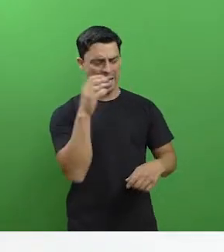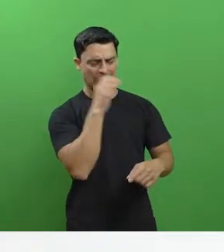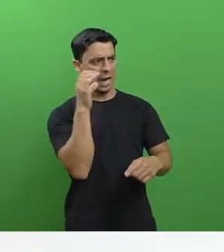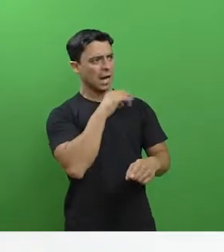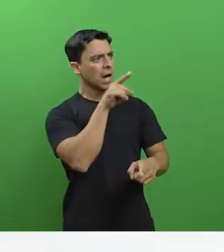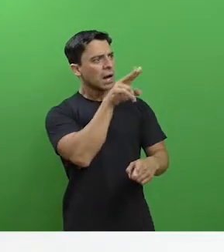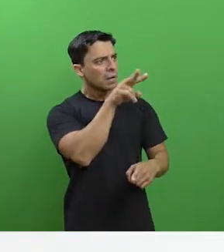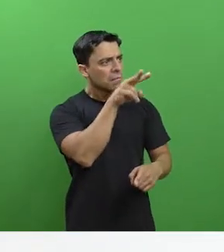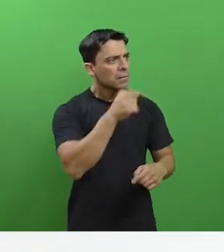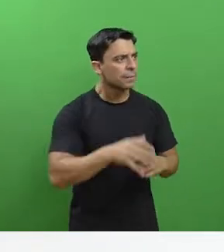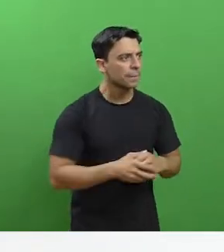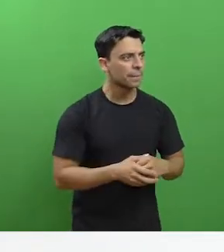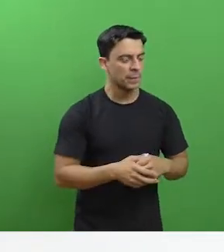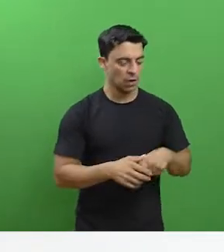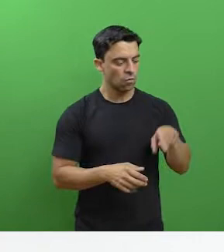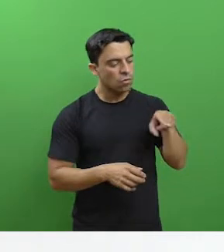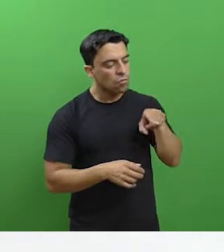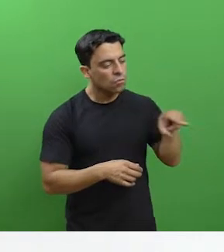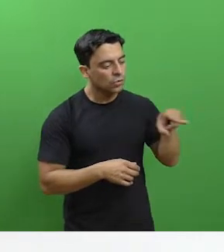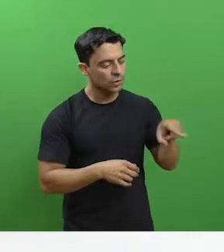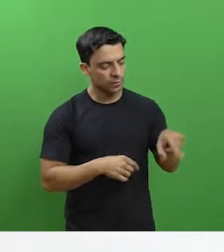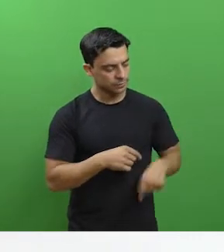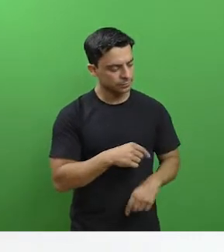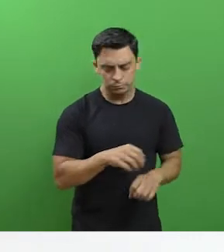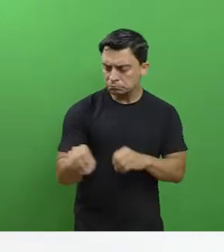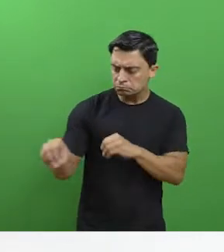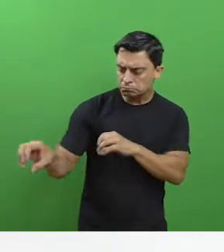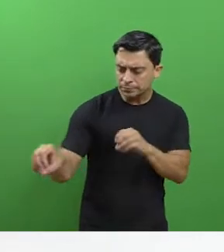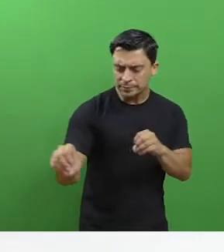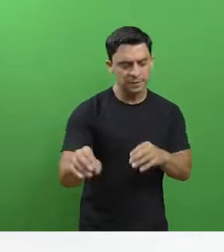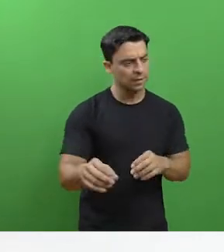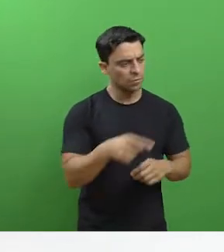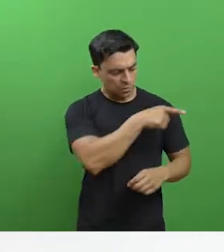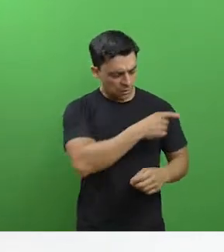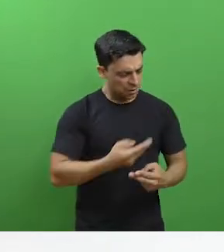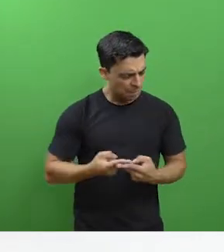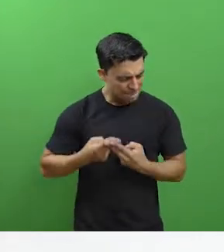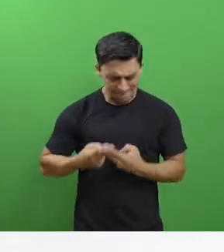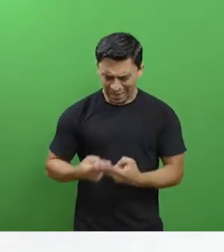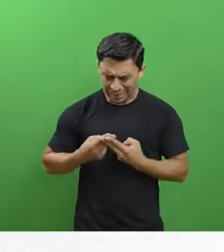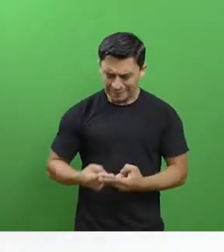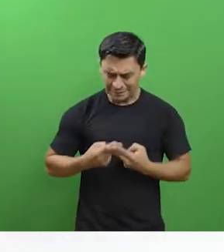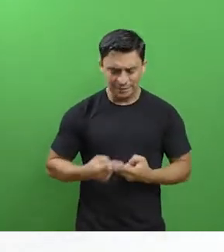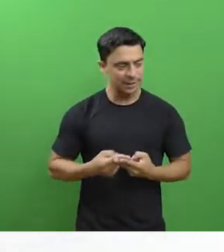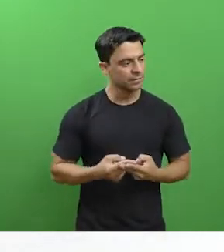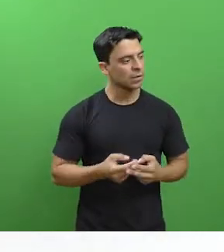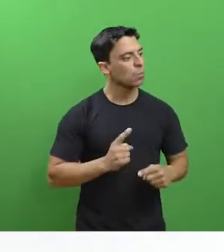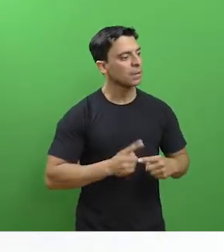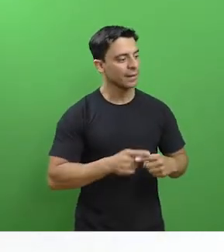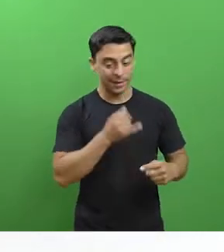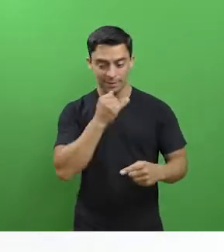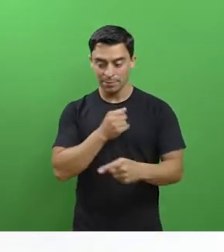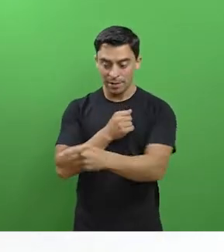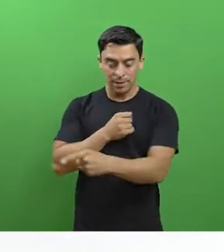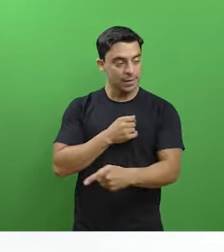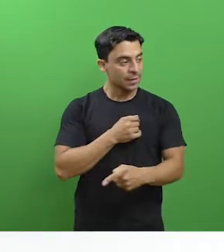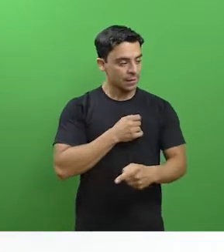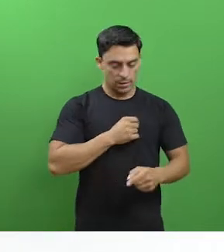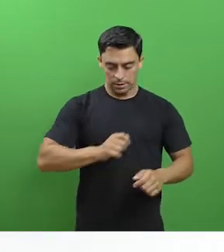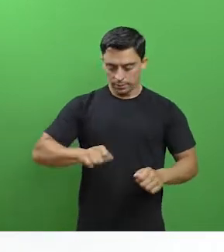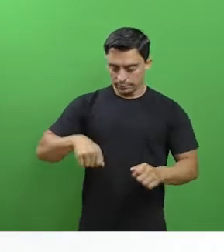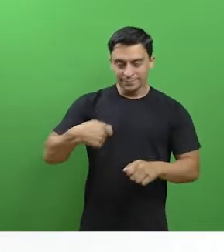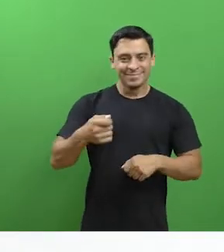vejo assim que, por exemplo, você vai ensinar, tem que ter uma paciência, porque ele tem que assimilar o que você está falando, está